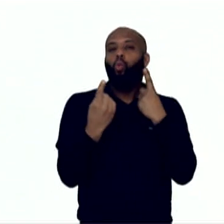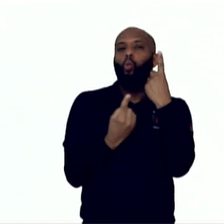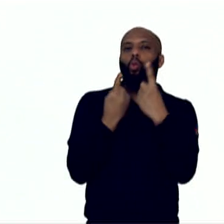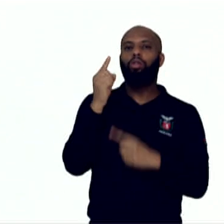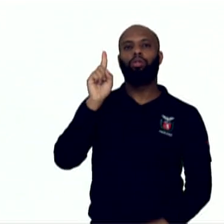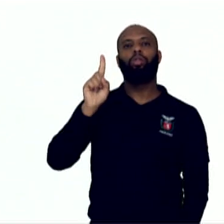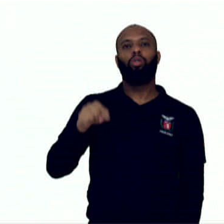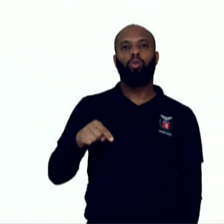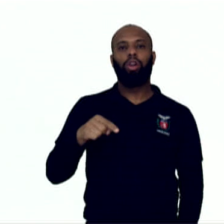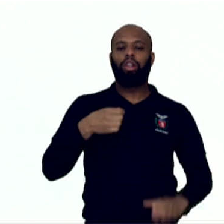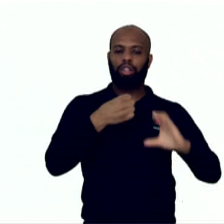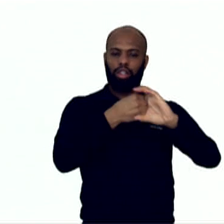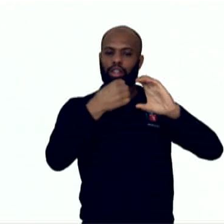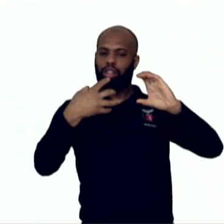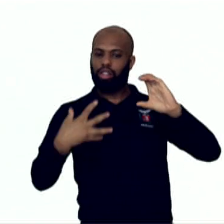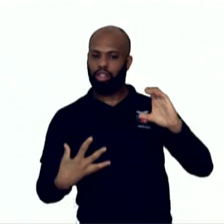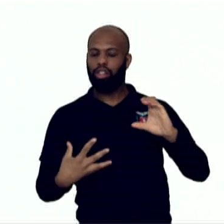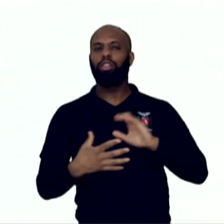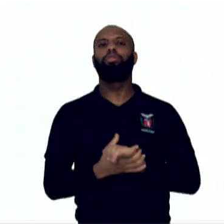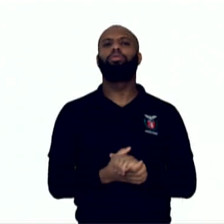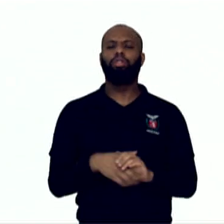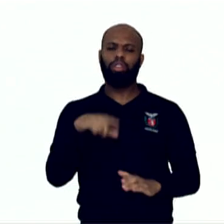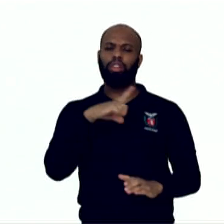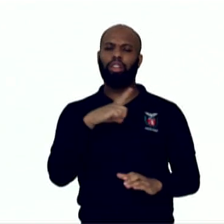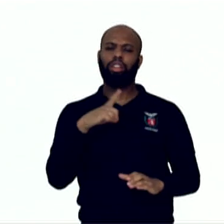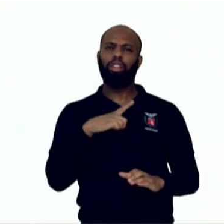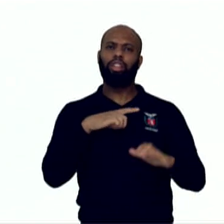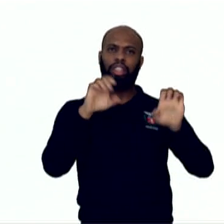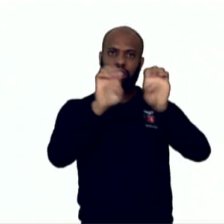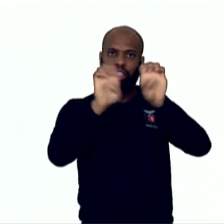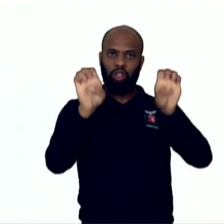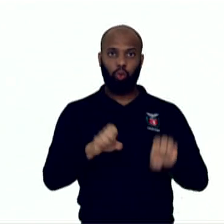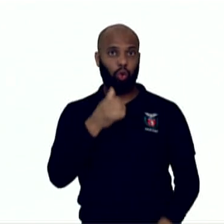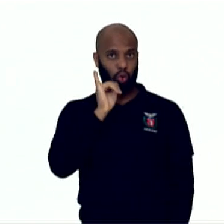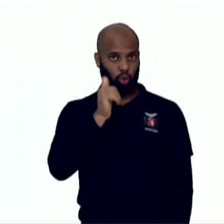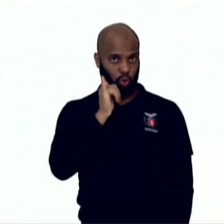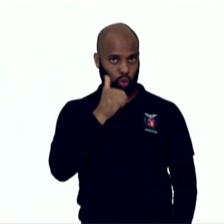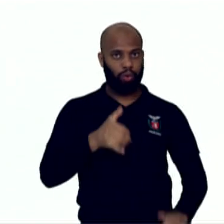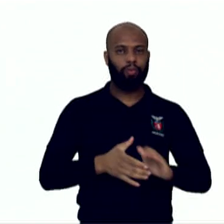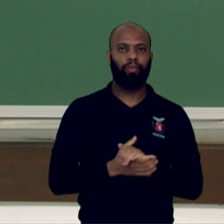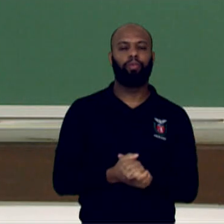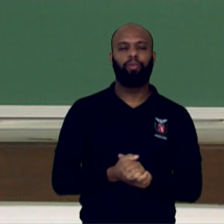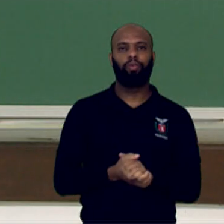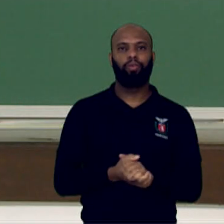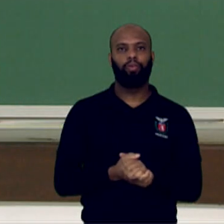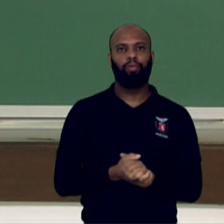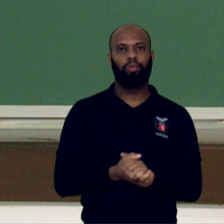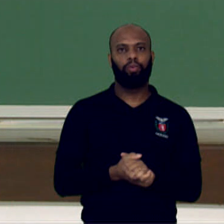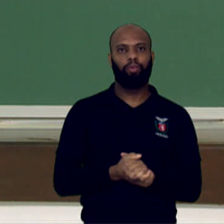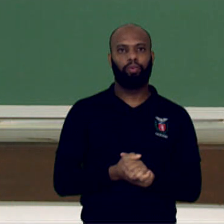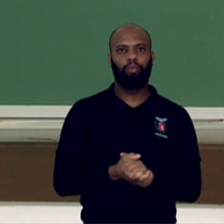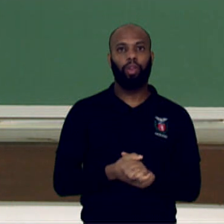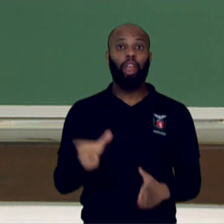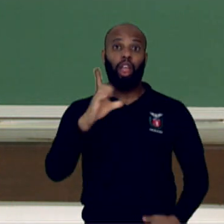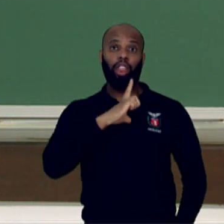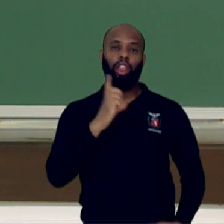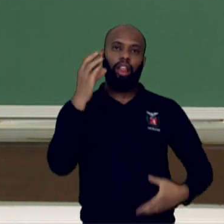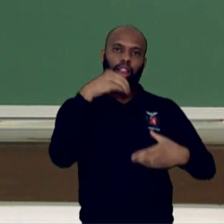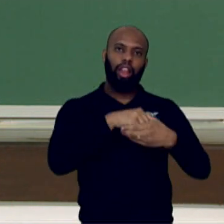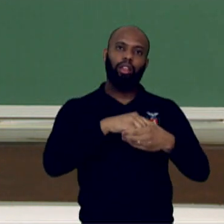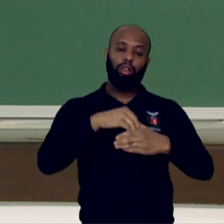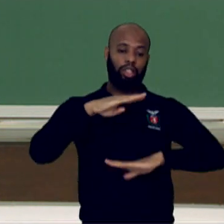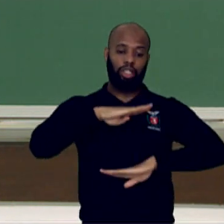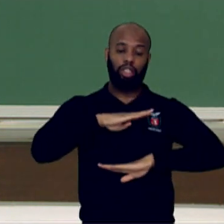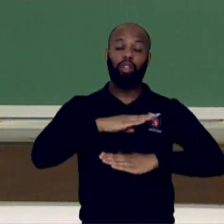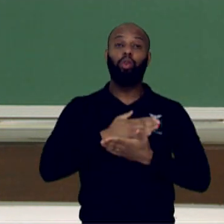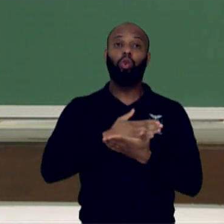então, as características que eu uso para estruturar meu conto? Então, eu vou ter lá no meu conto. Situação